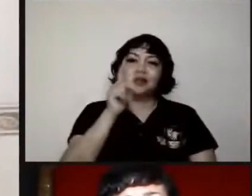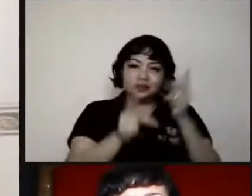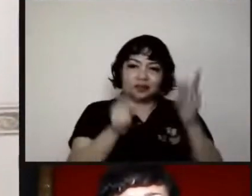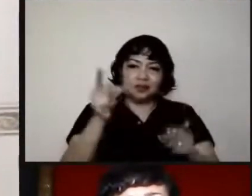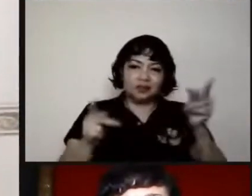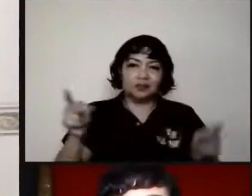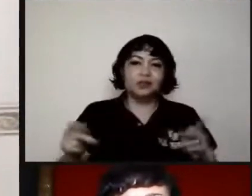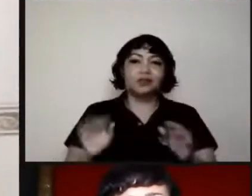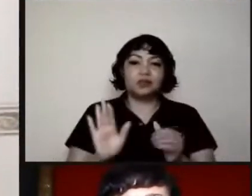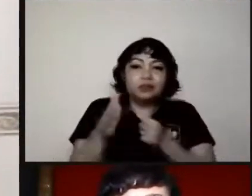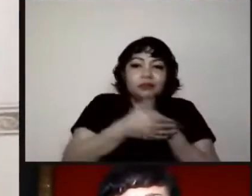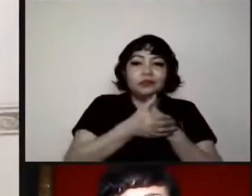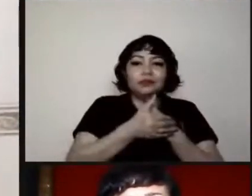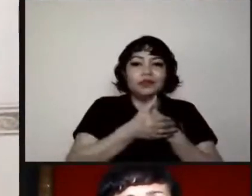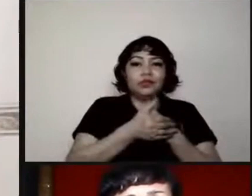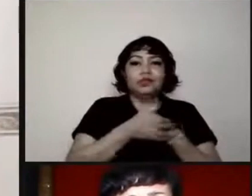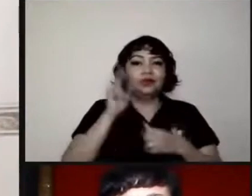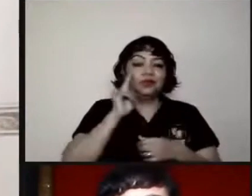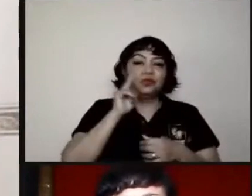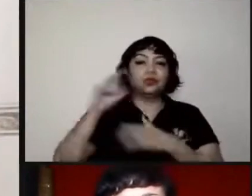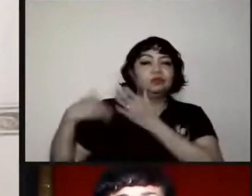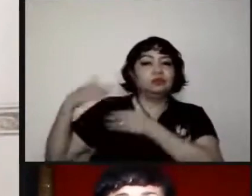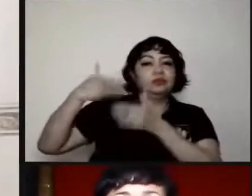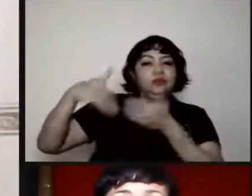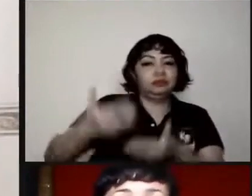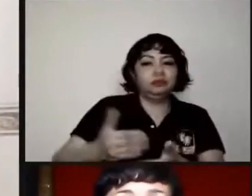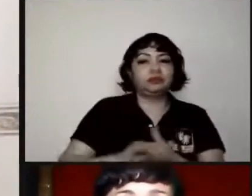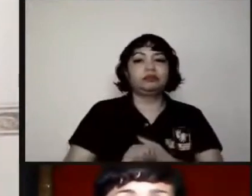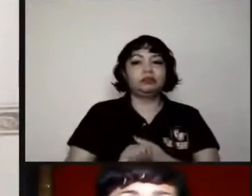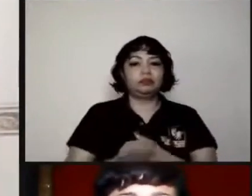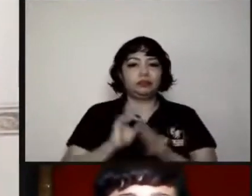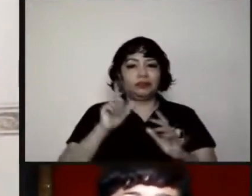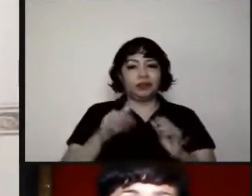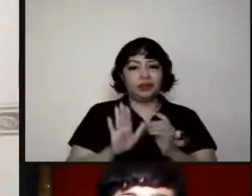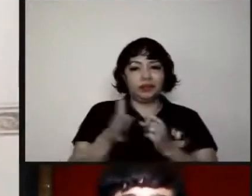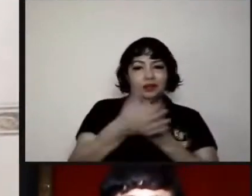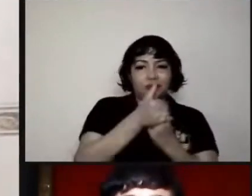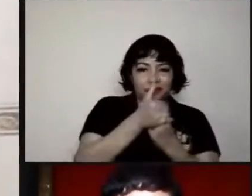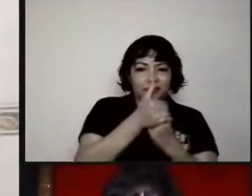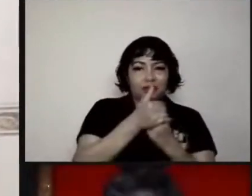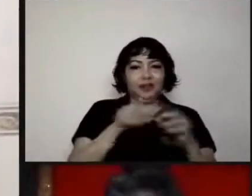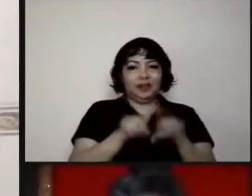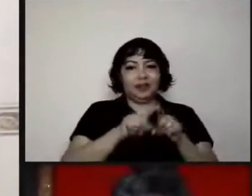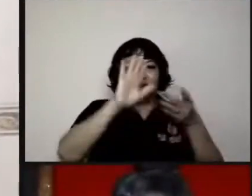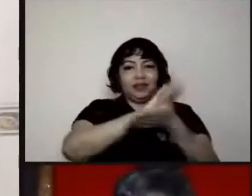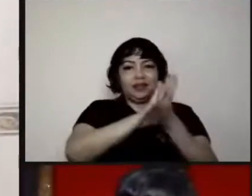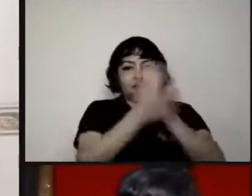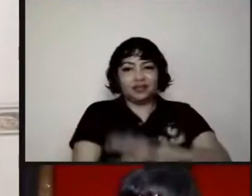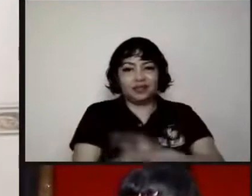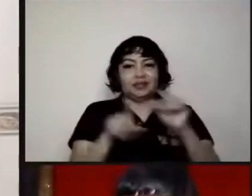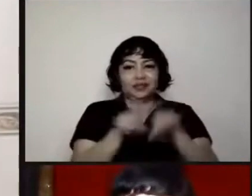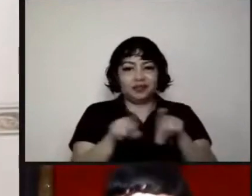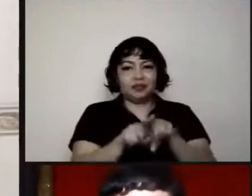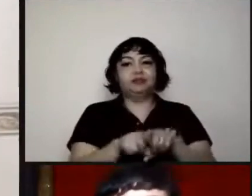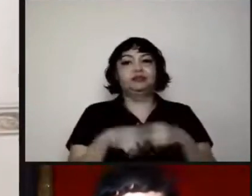foram abafadas, escondidas aí no processo histórico. Abafadas, escondidas, exterminadas, Né, né?